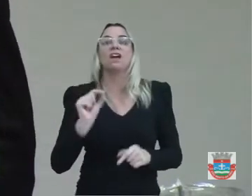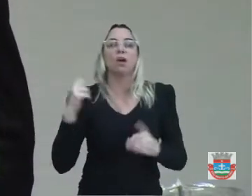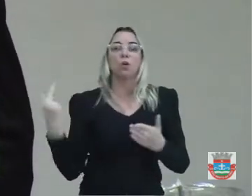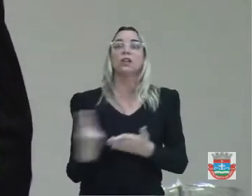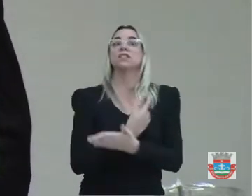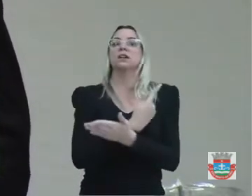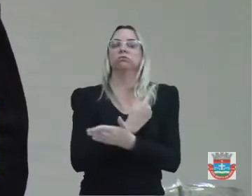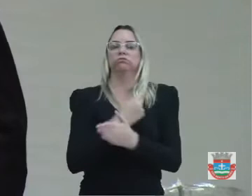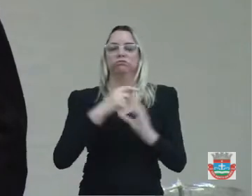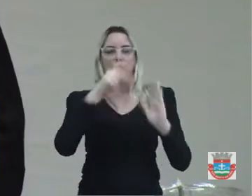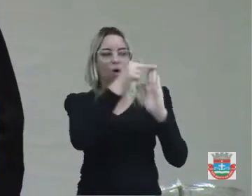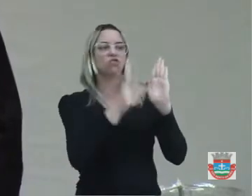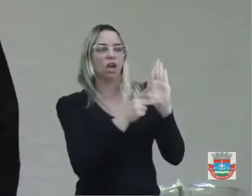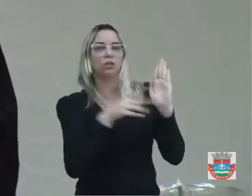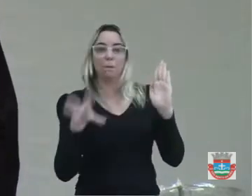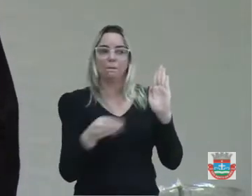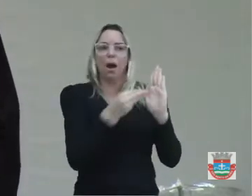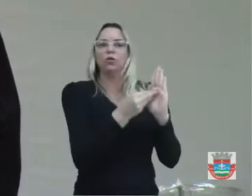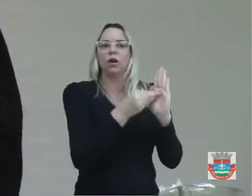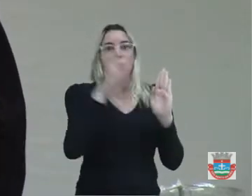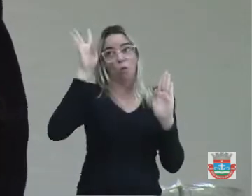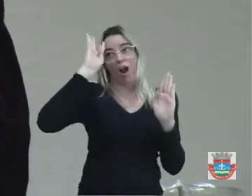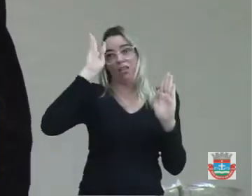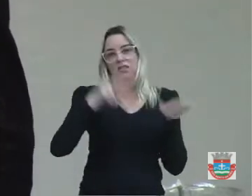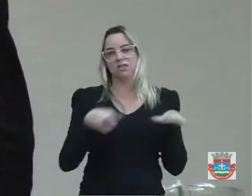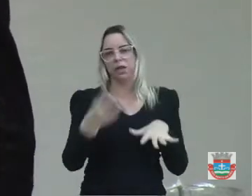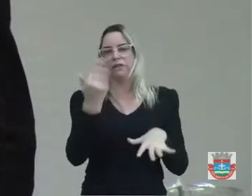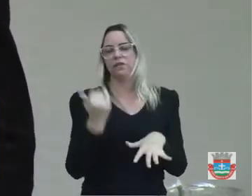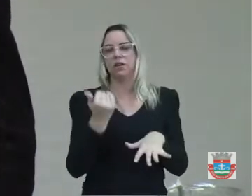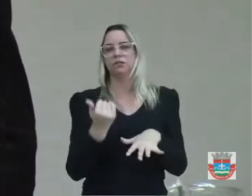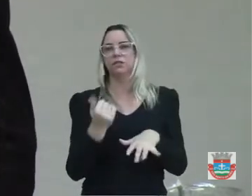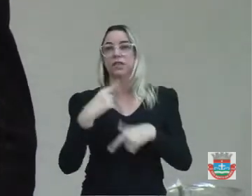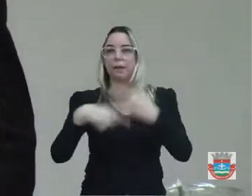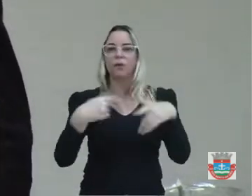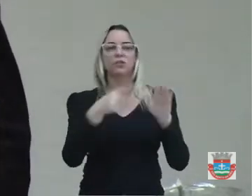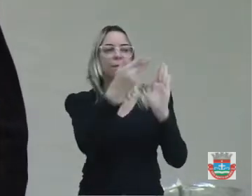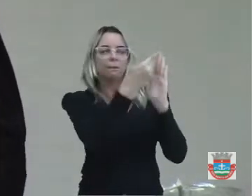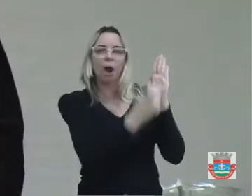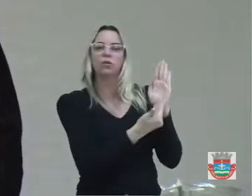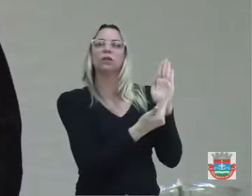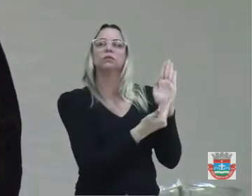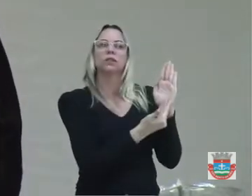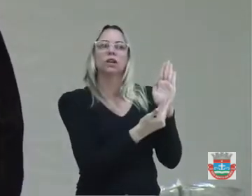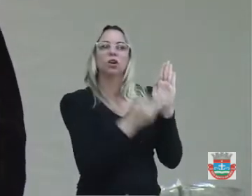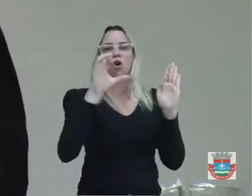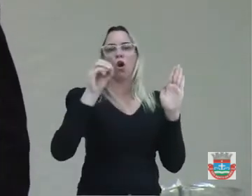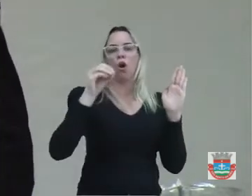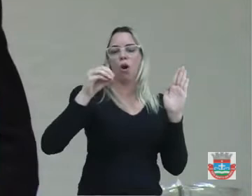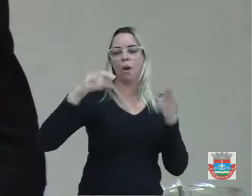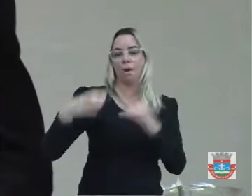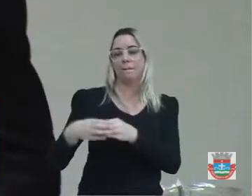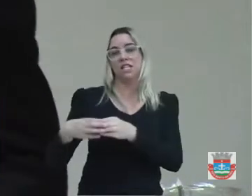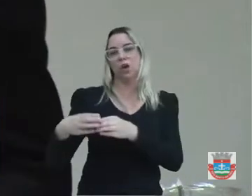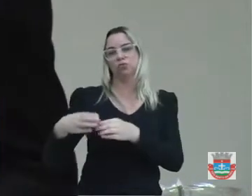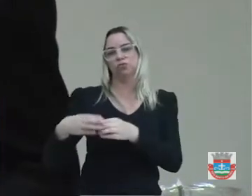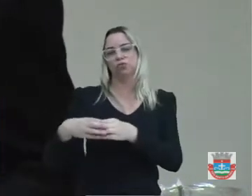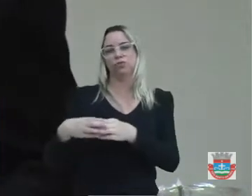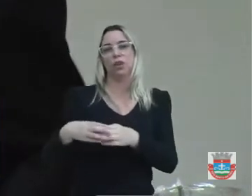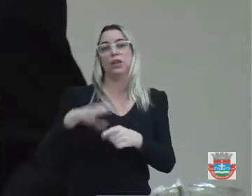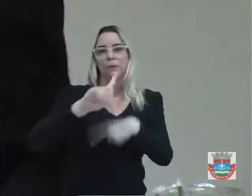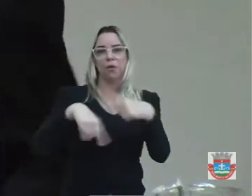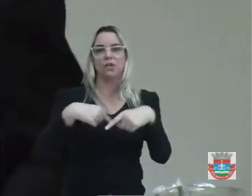o projeto em pauta na próxima quarta-feira. Depois que ele estiver em pauta, vai para as comissões. Vamos fazer as emendas que